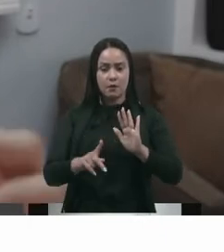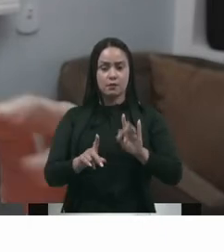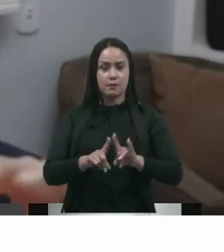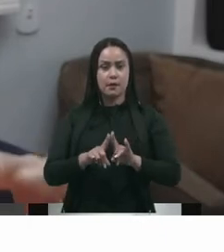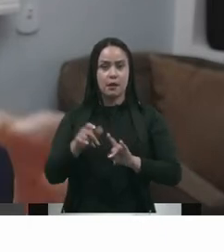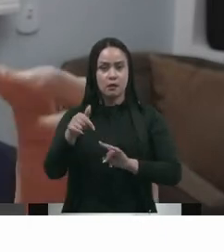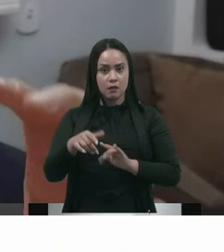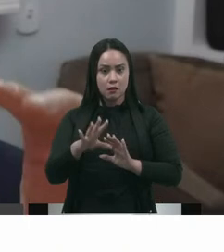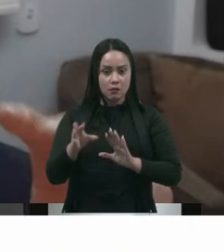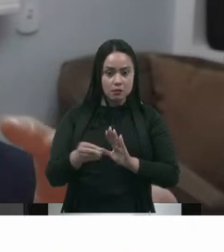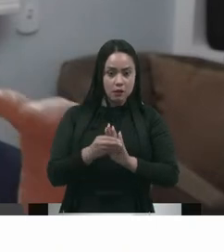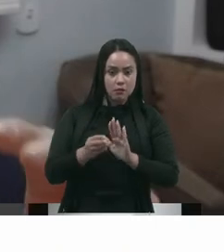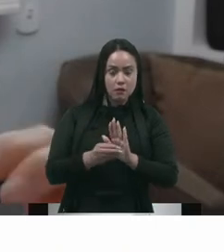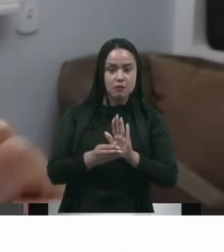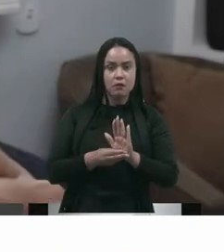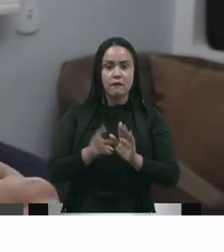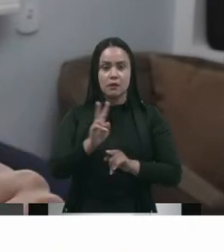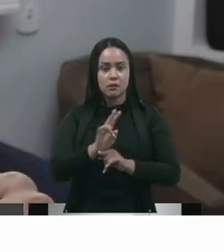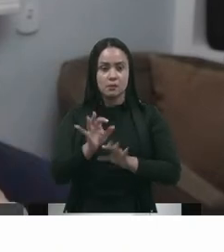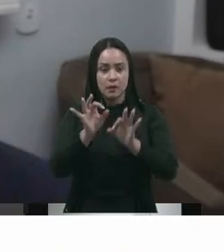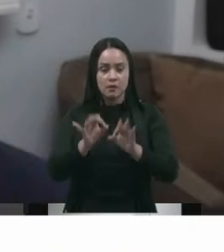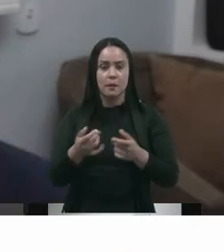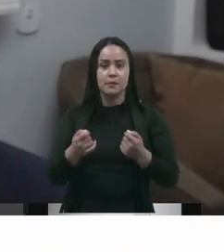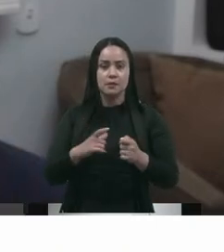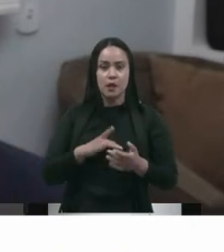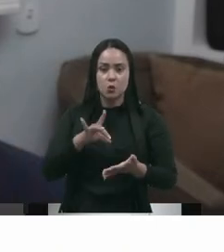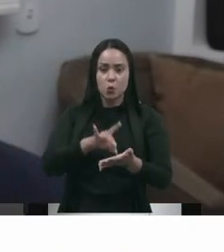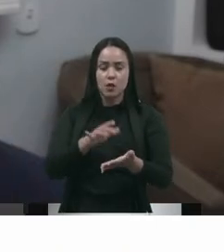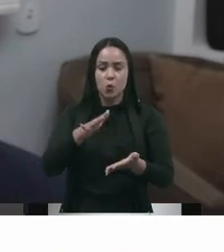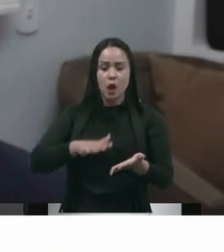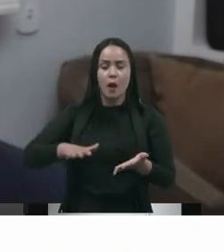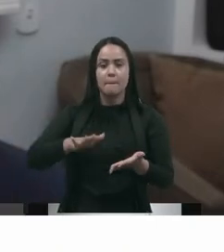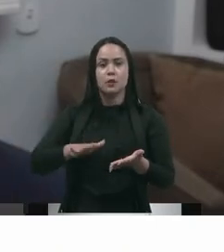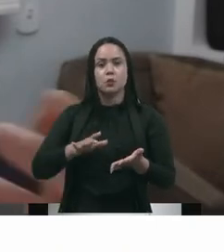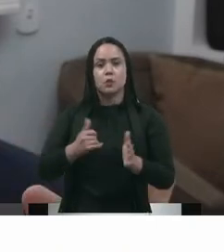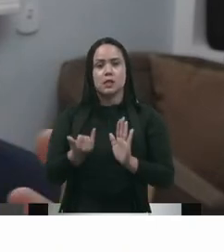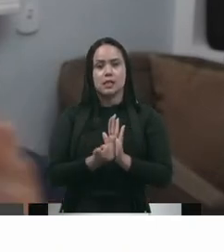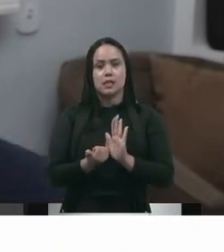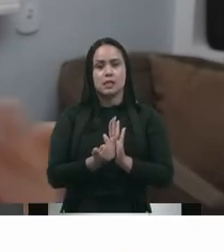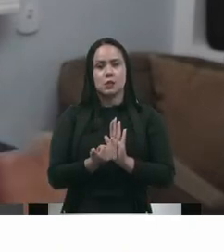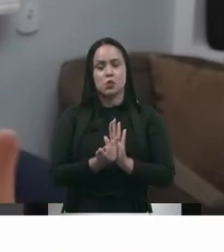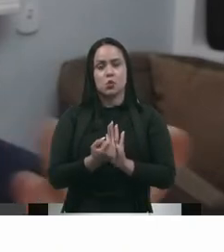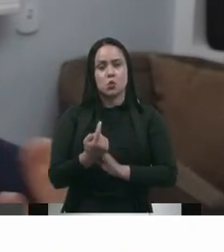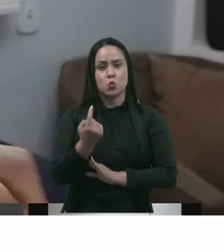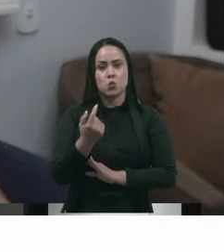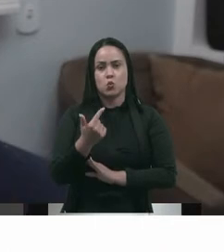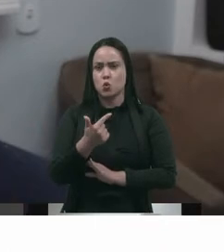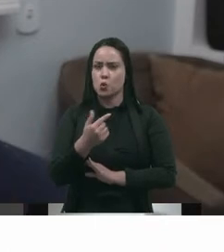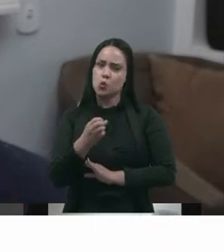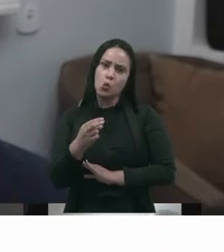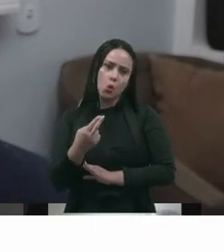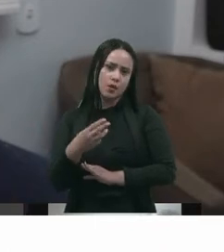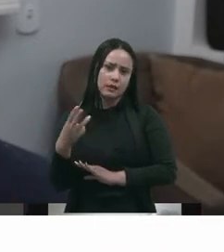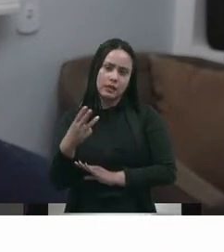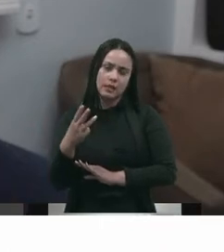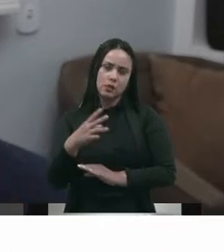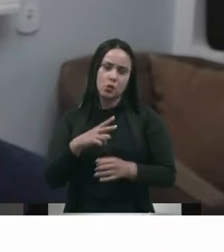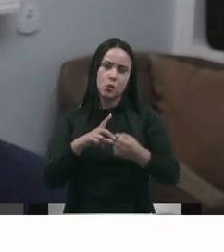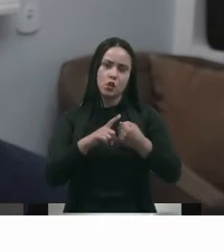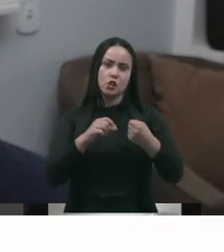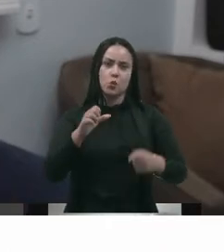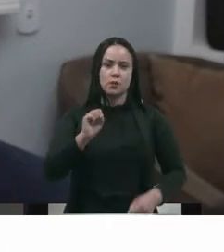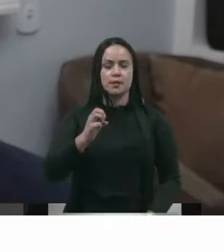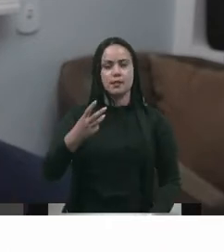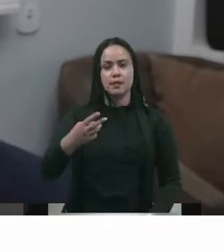aqui reiterando, em revisão disciplinar nós temos que atuar dentro do âmbito do inciso 1, 2 ou 3 do artigo 83 do nosso